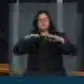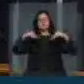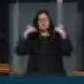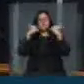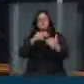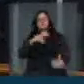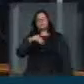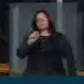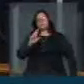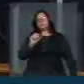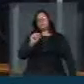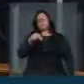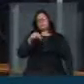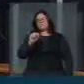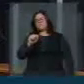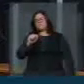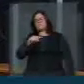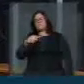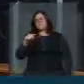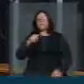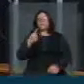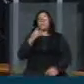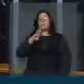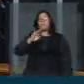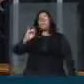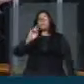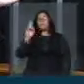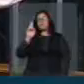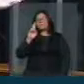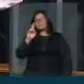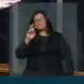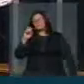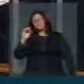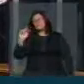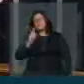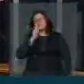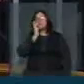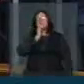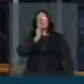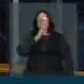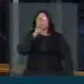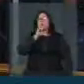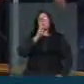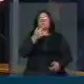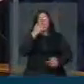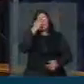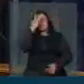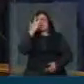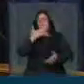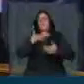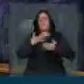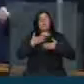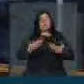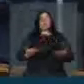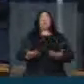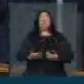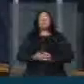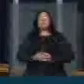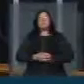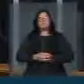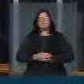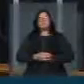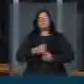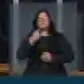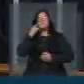um bilhão e quinhentos milhões de reais. As pessoas tomam um choque. Acham que o